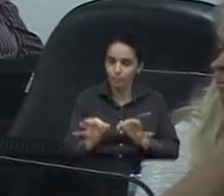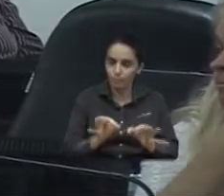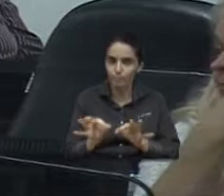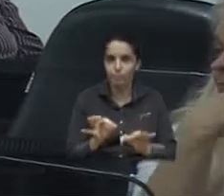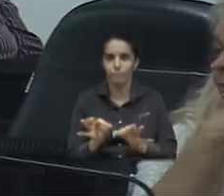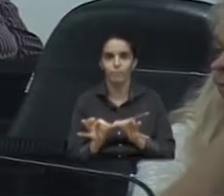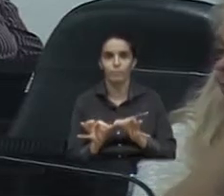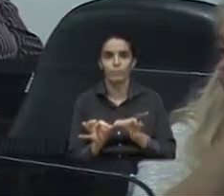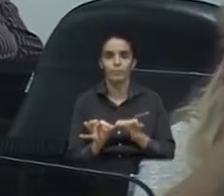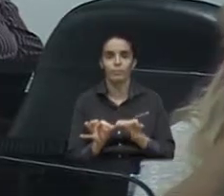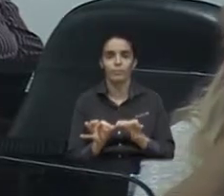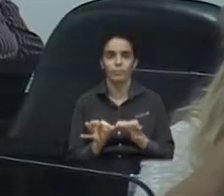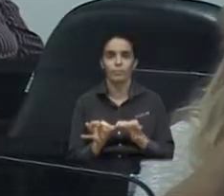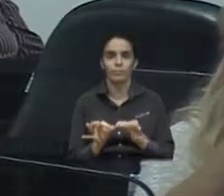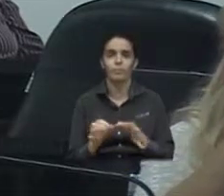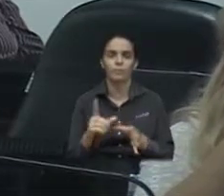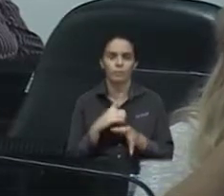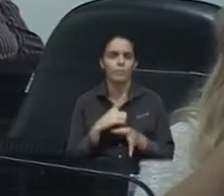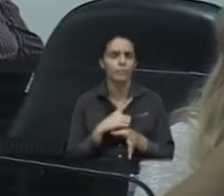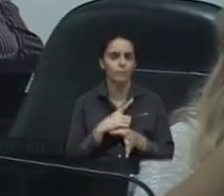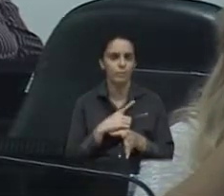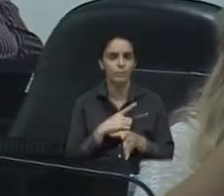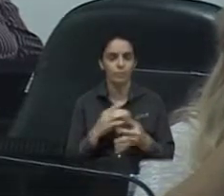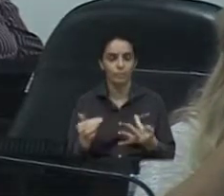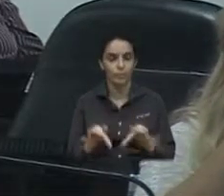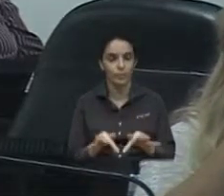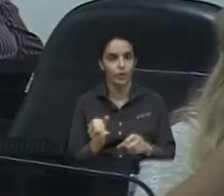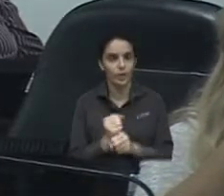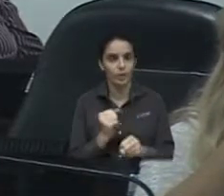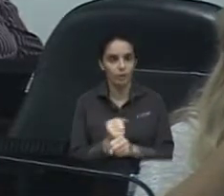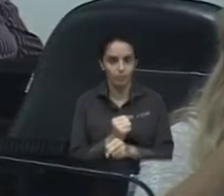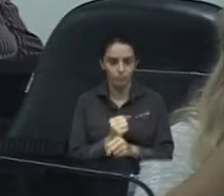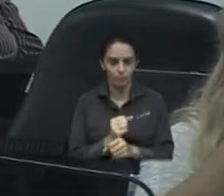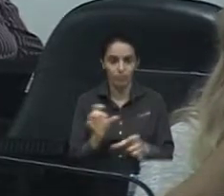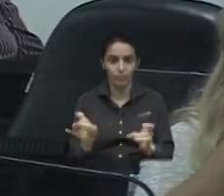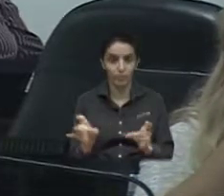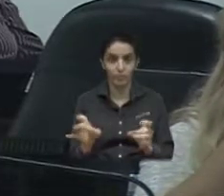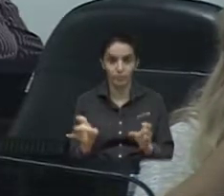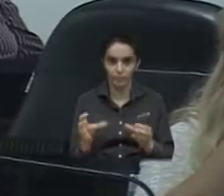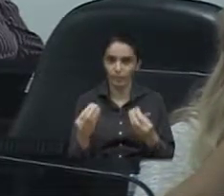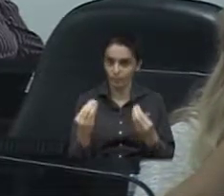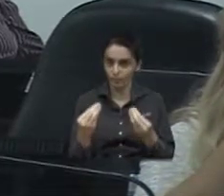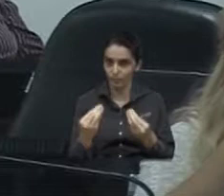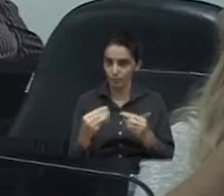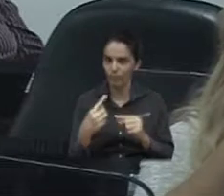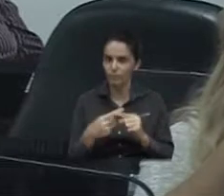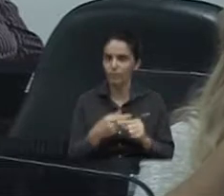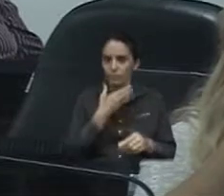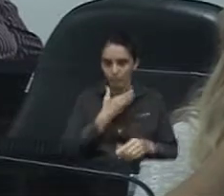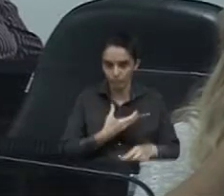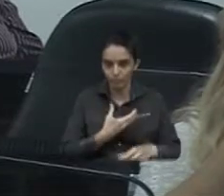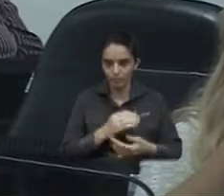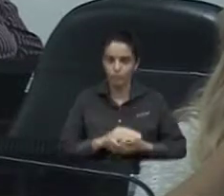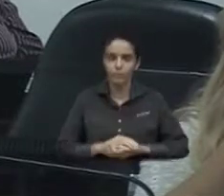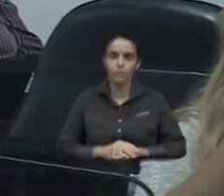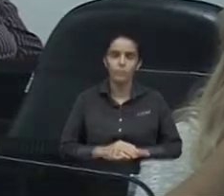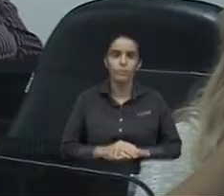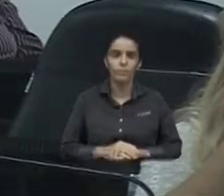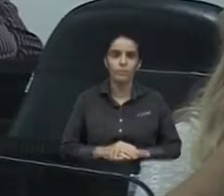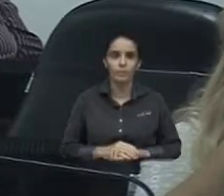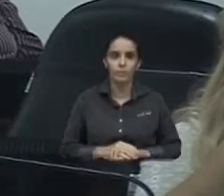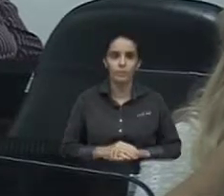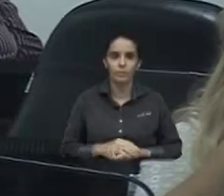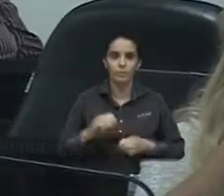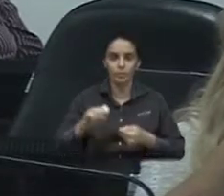planejamento, principalmente agora no final do ano, onde há o aquecimento do nosso comércio local, para poder fazer com que